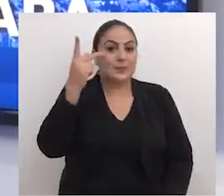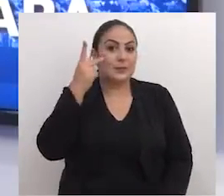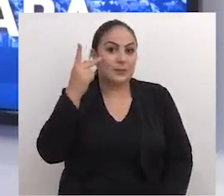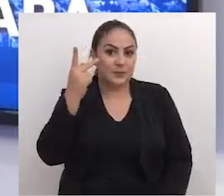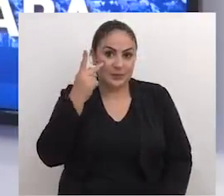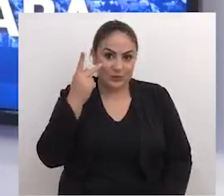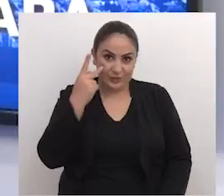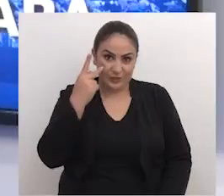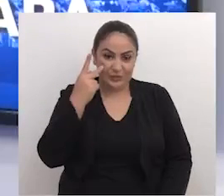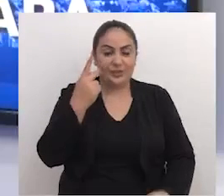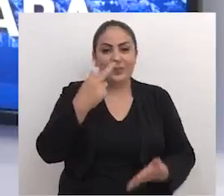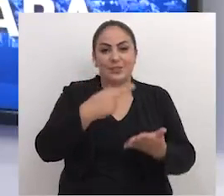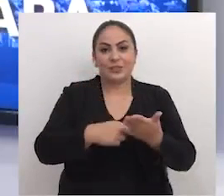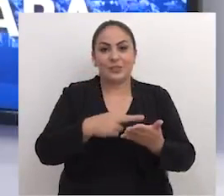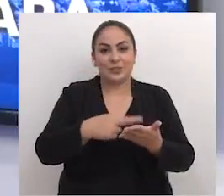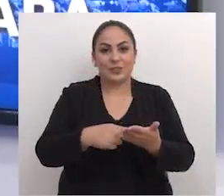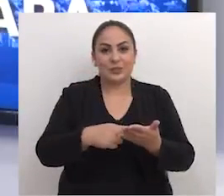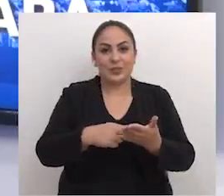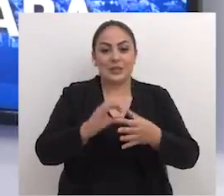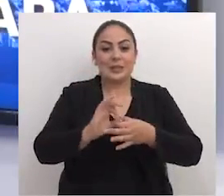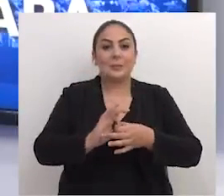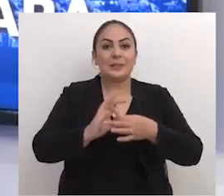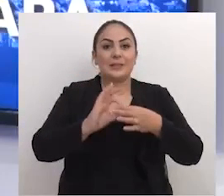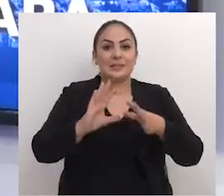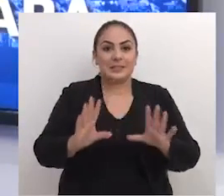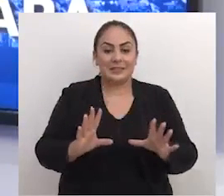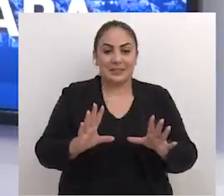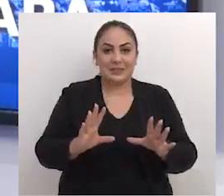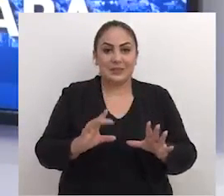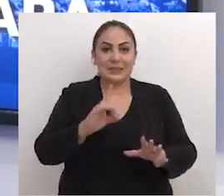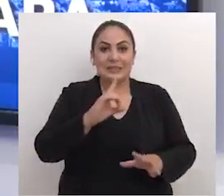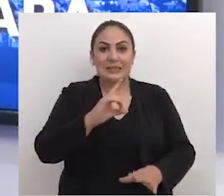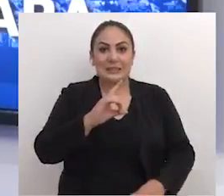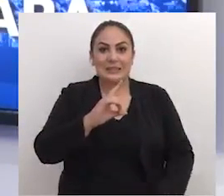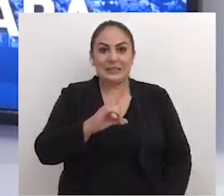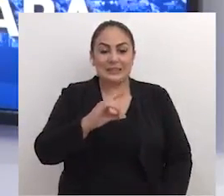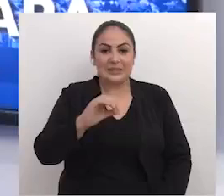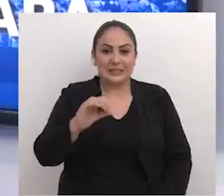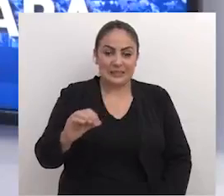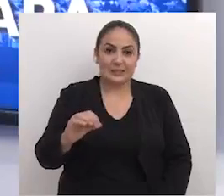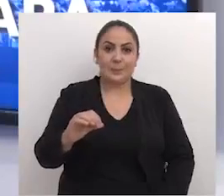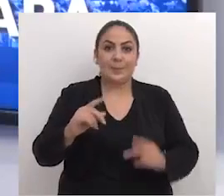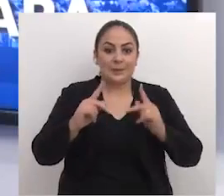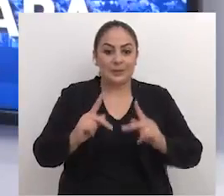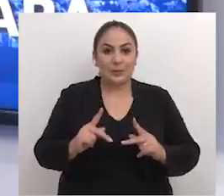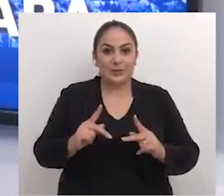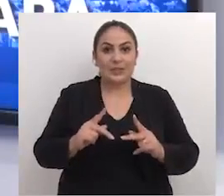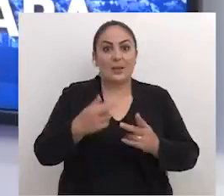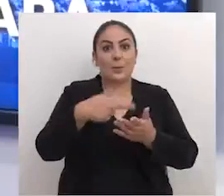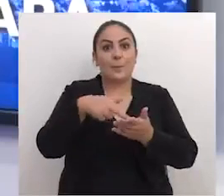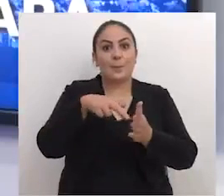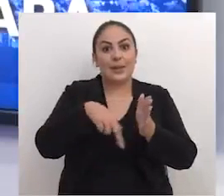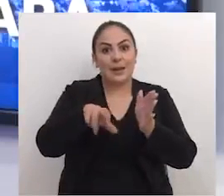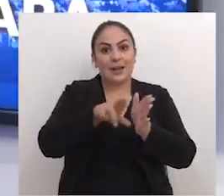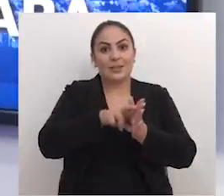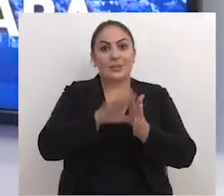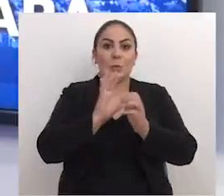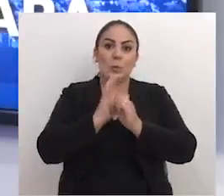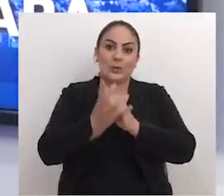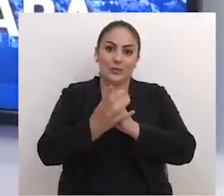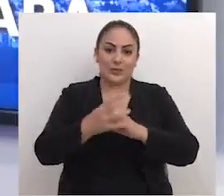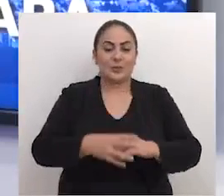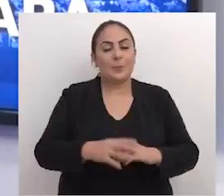São Vicente de Paulo registrou a alta do 100º paciente recuperado da Covid-19. E